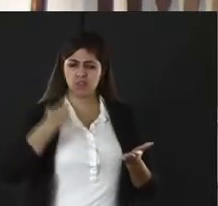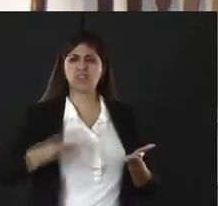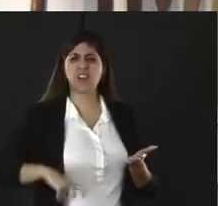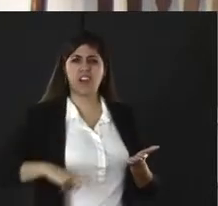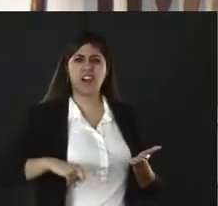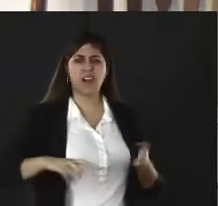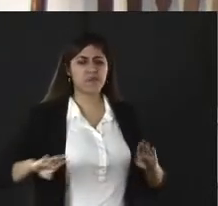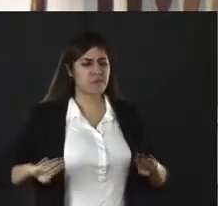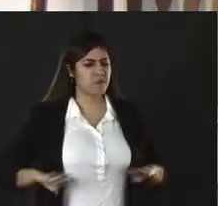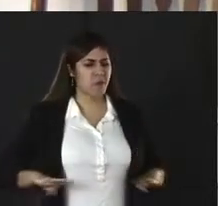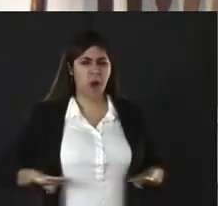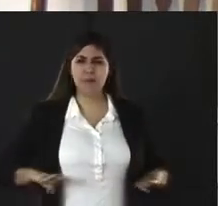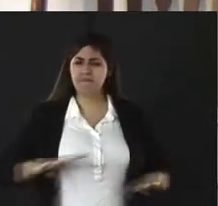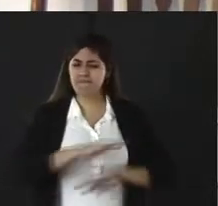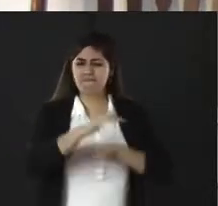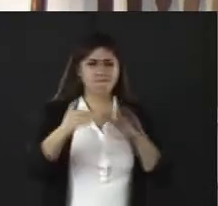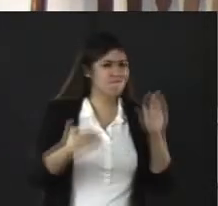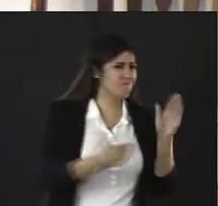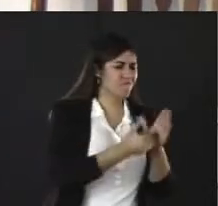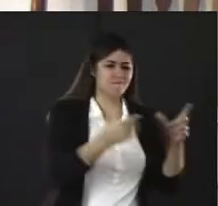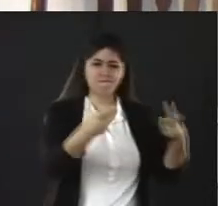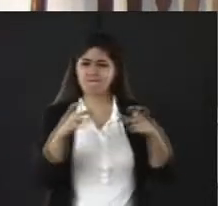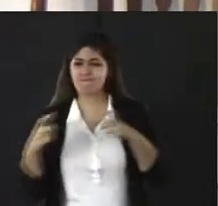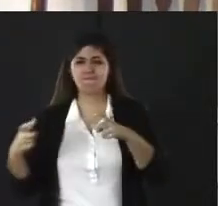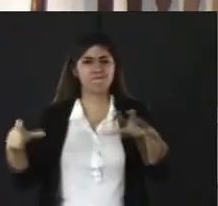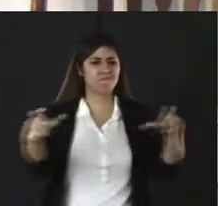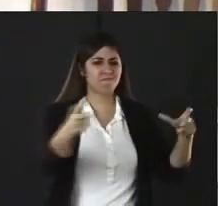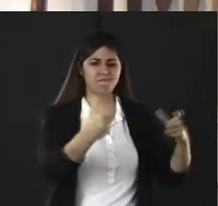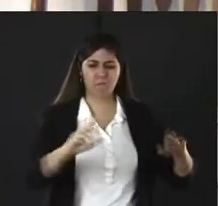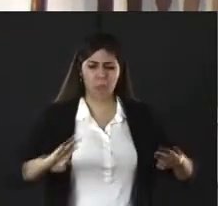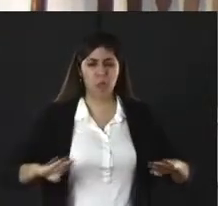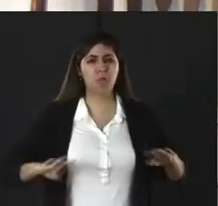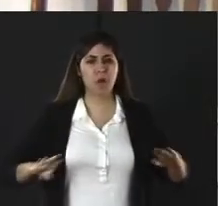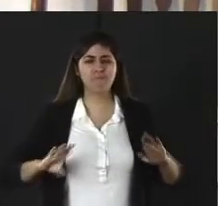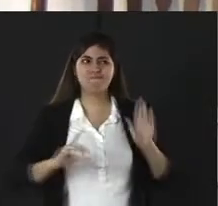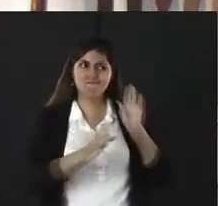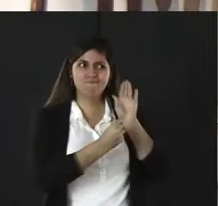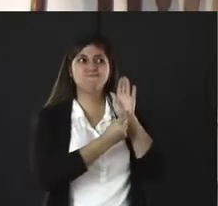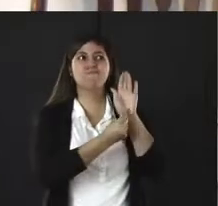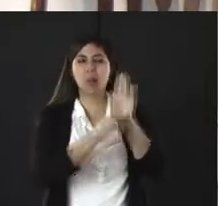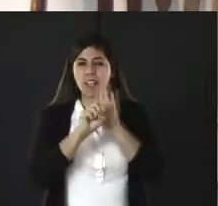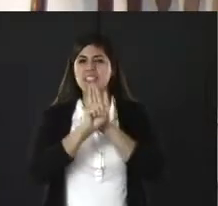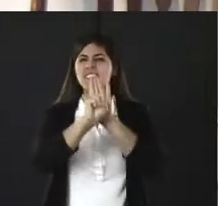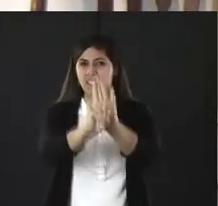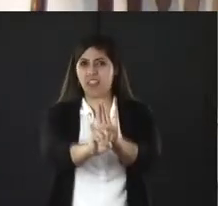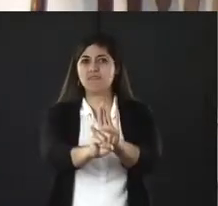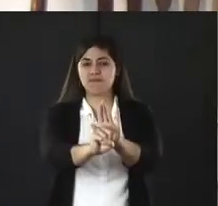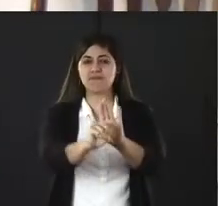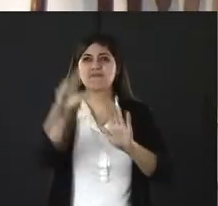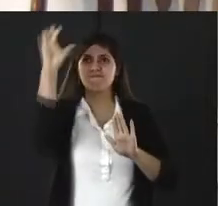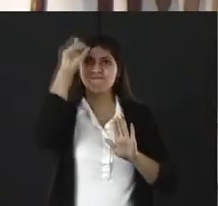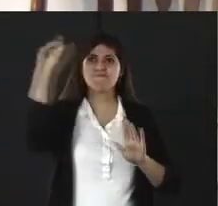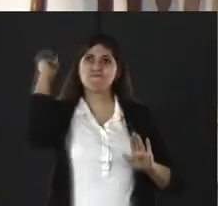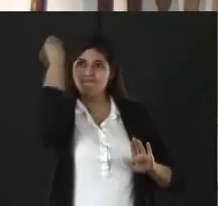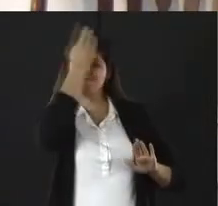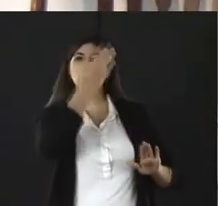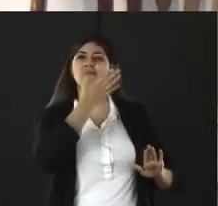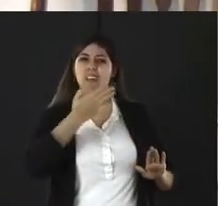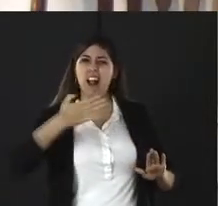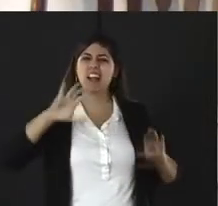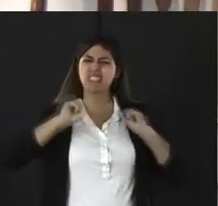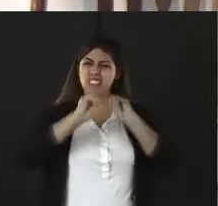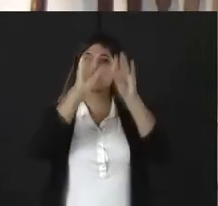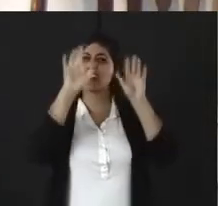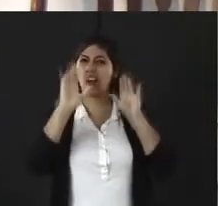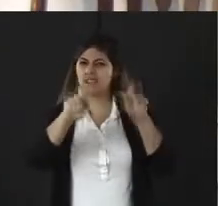momento de fome por todos os lugares e o sinal da glória de deus que foi josé naquele lugar para saciar a